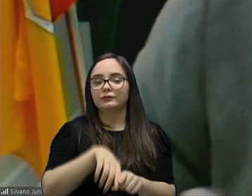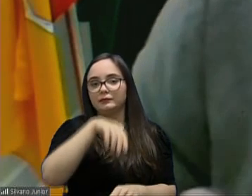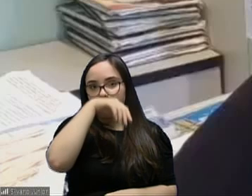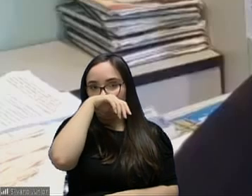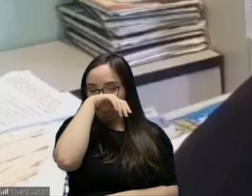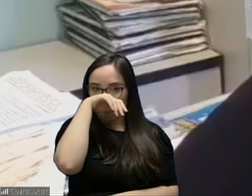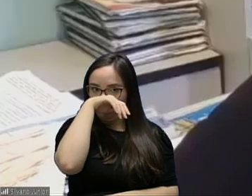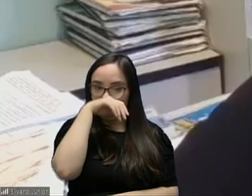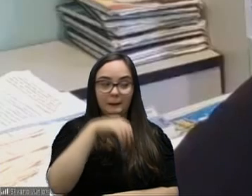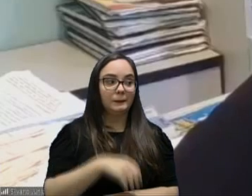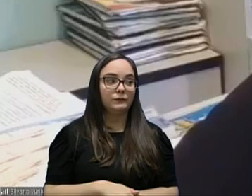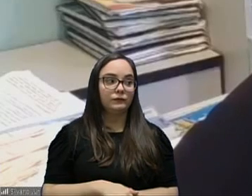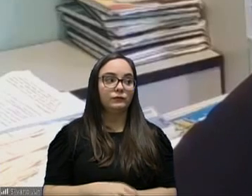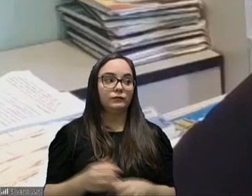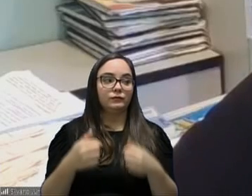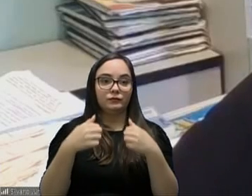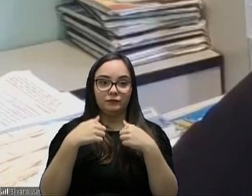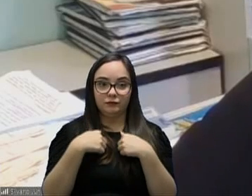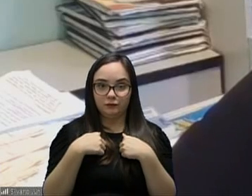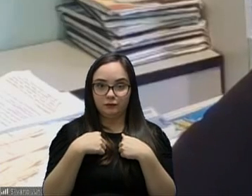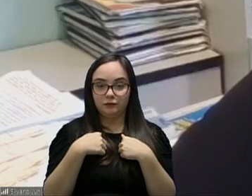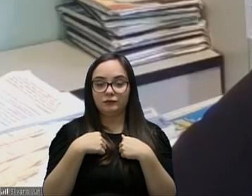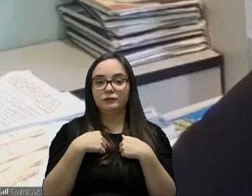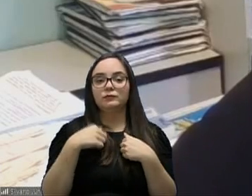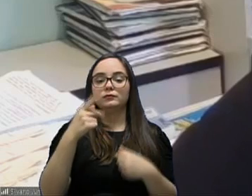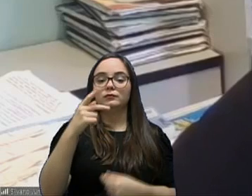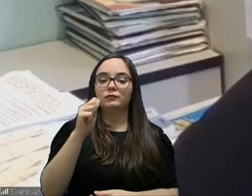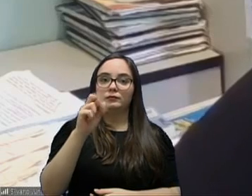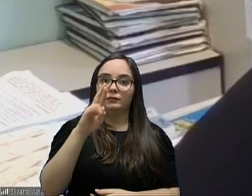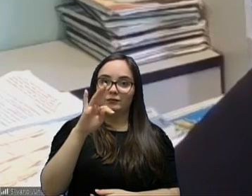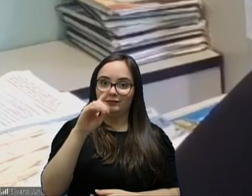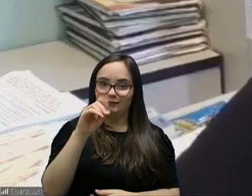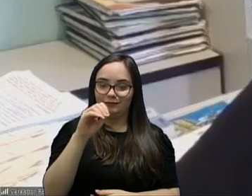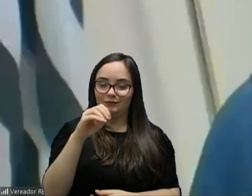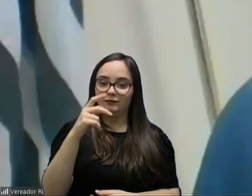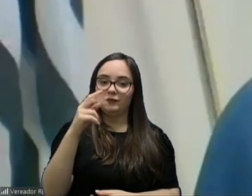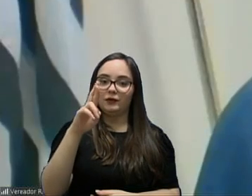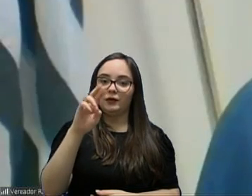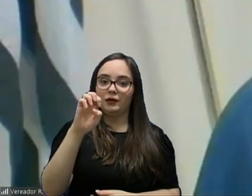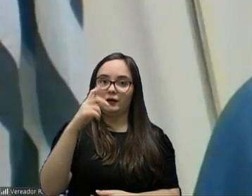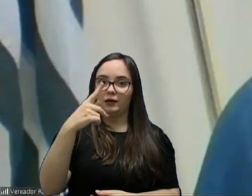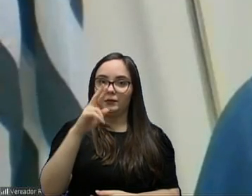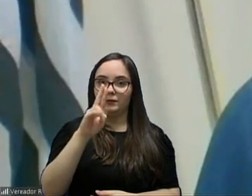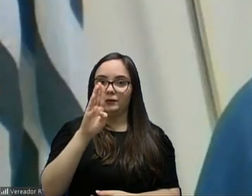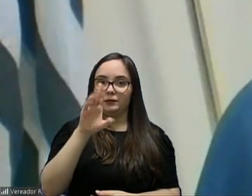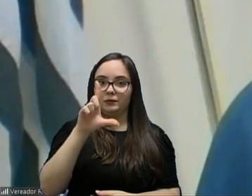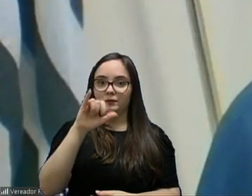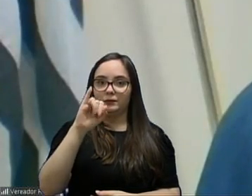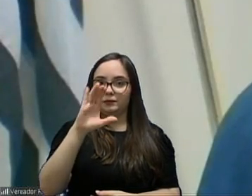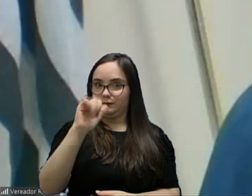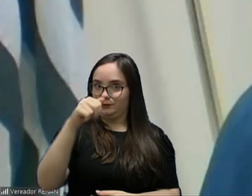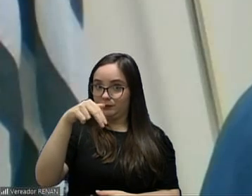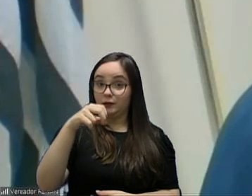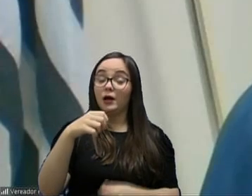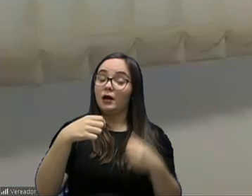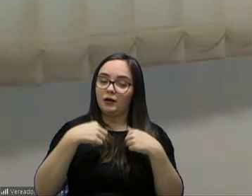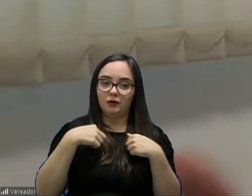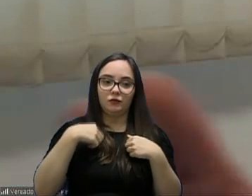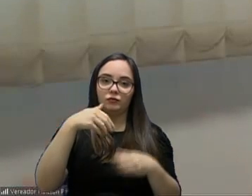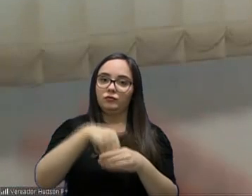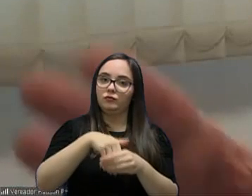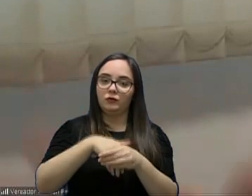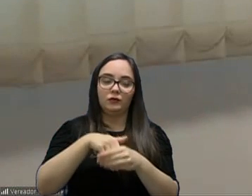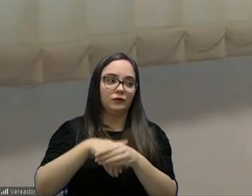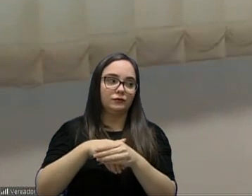contra... Eu do Partido Republicano, vou votar contra esse projeto. Eu quero presidente Martinez, presidente